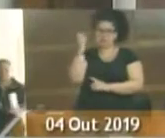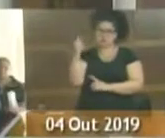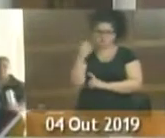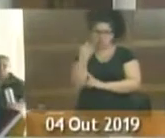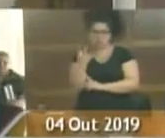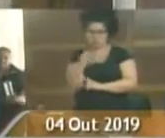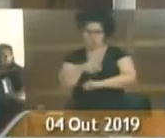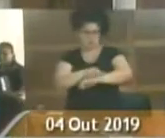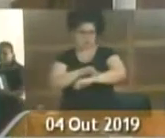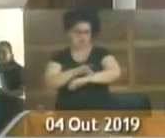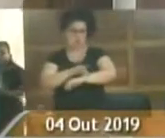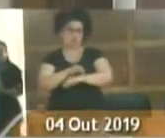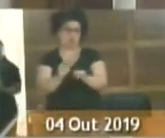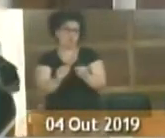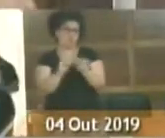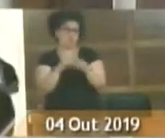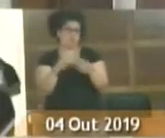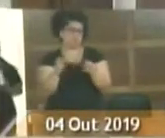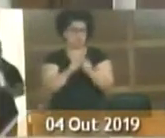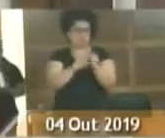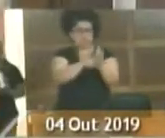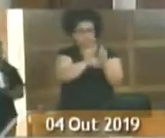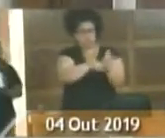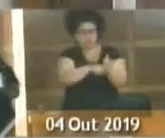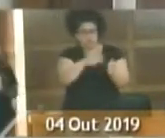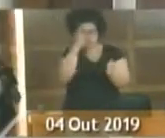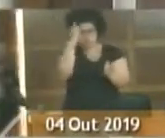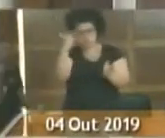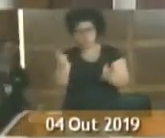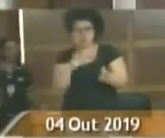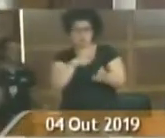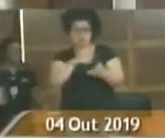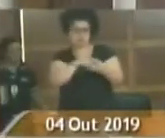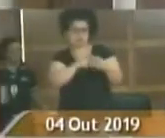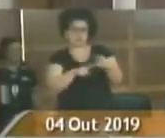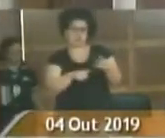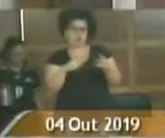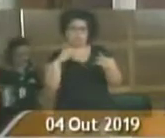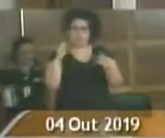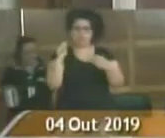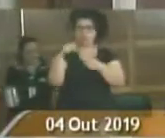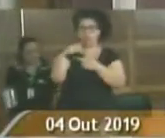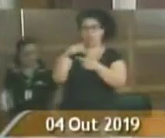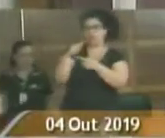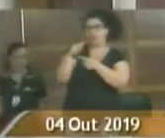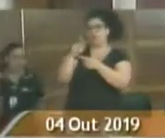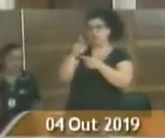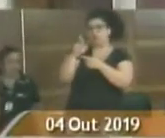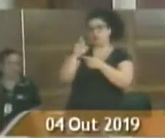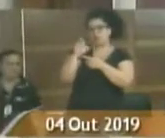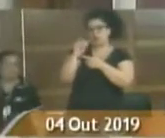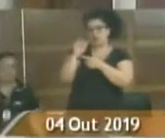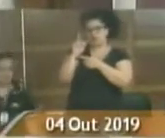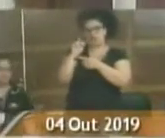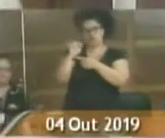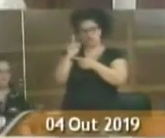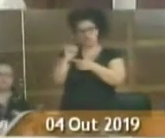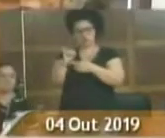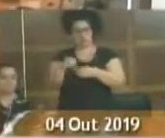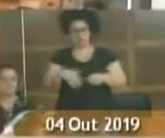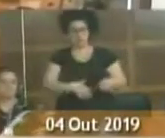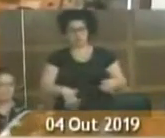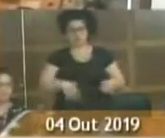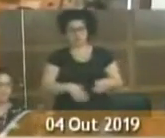que era pele, coisa boba, fizemos exame de rotina e estavam os 3 com pancreatite. E aí? Entendeu?